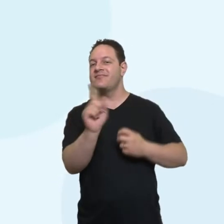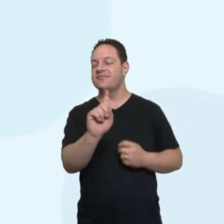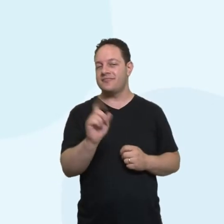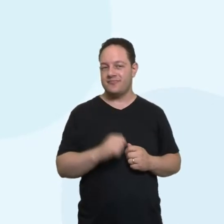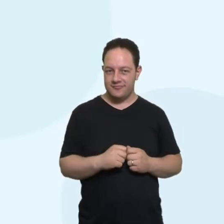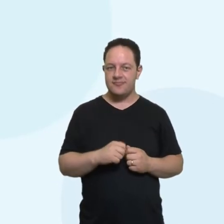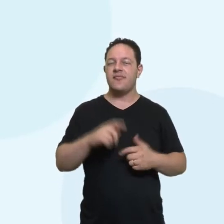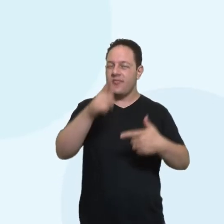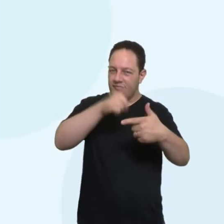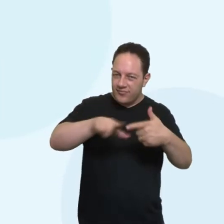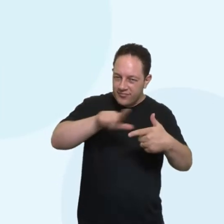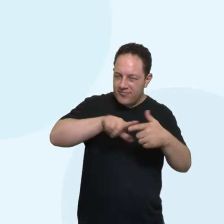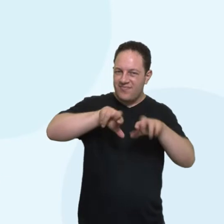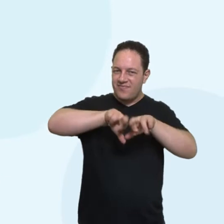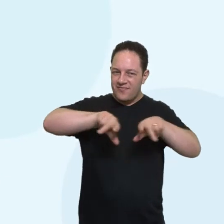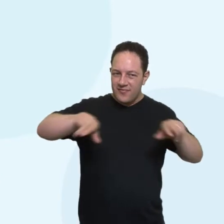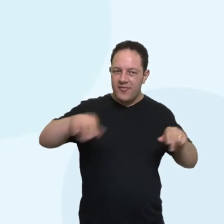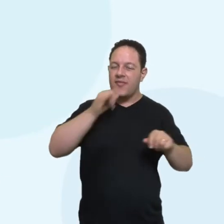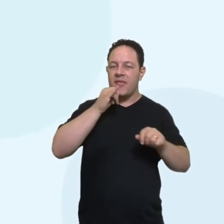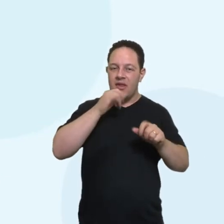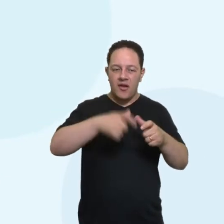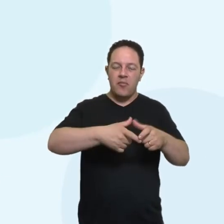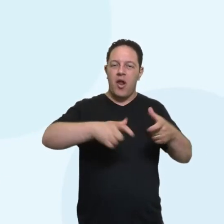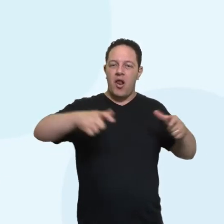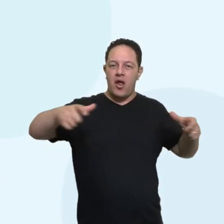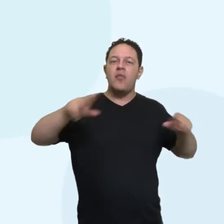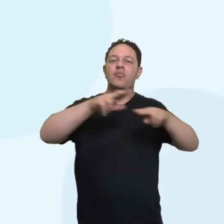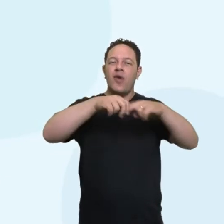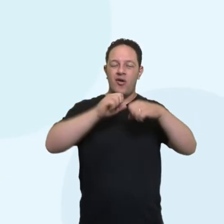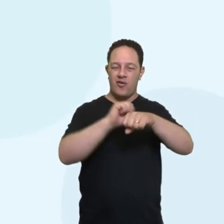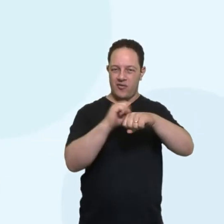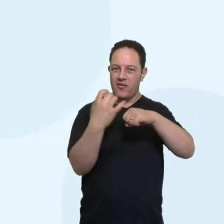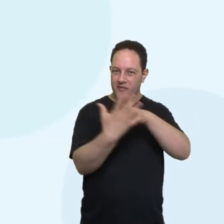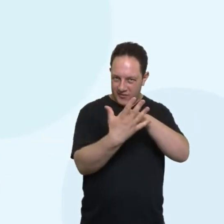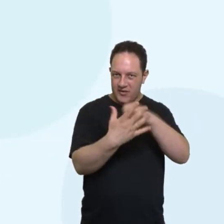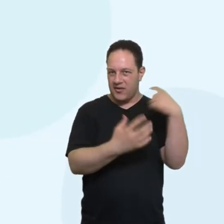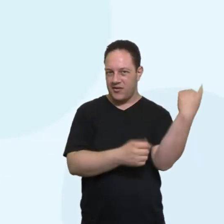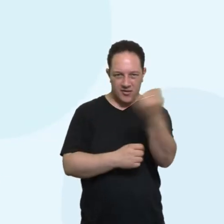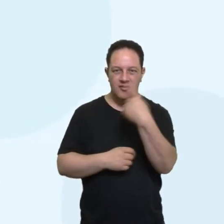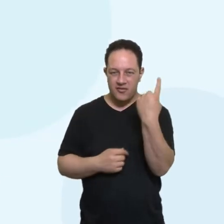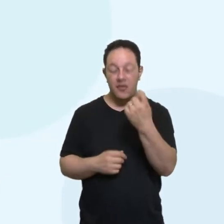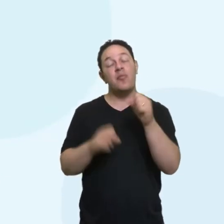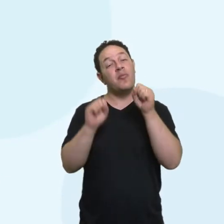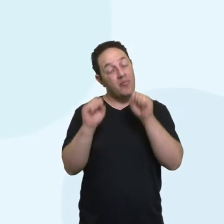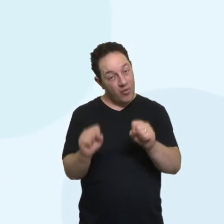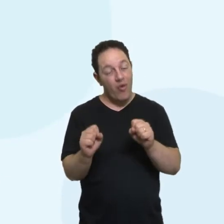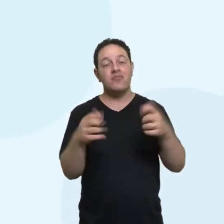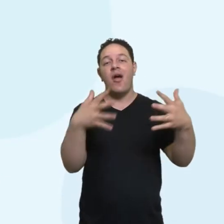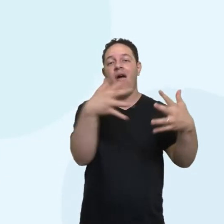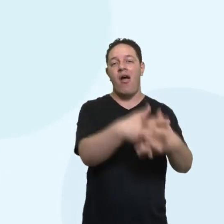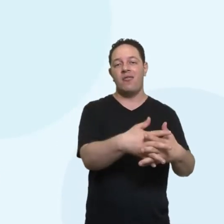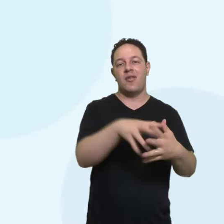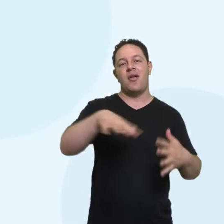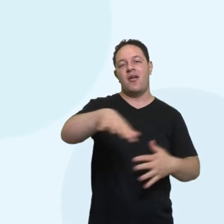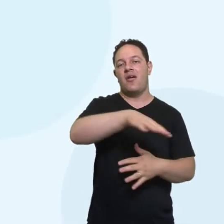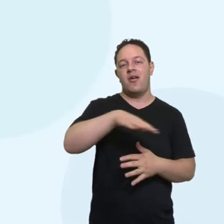todos esses problemas de agravamento da corrida de 2019 é pó é gerado várias